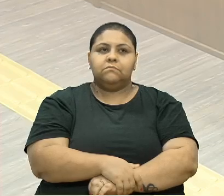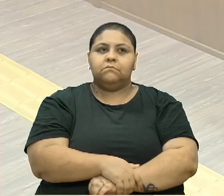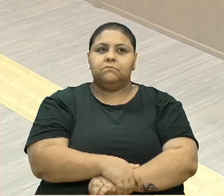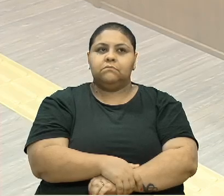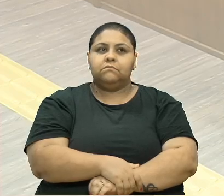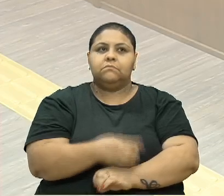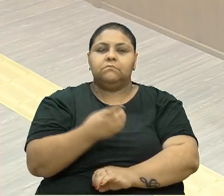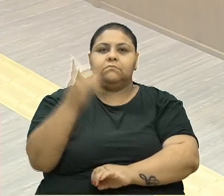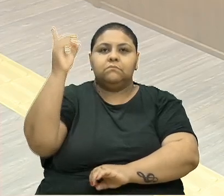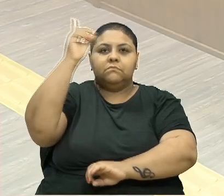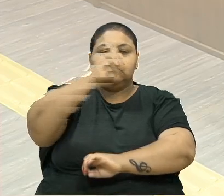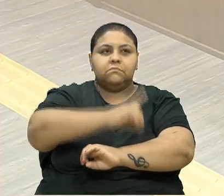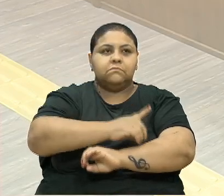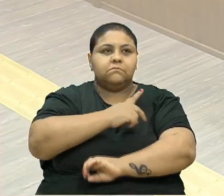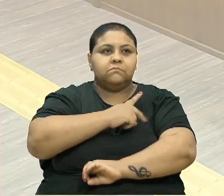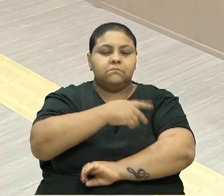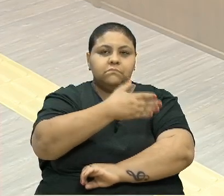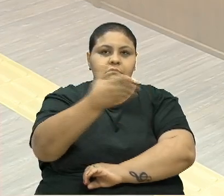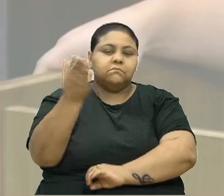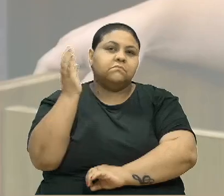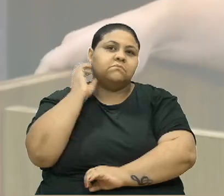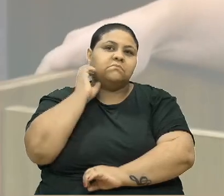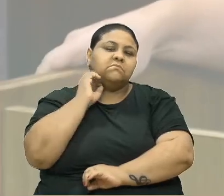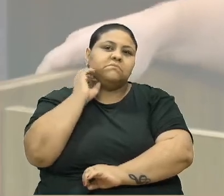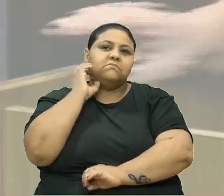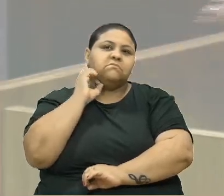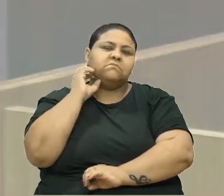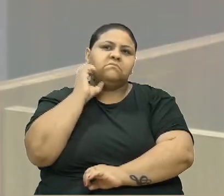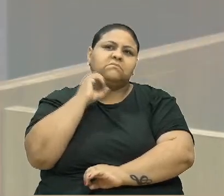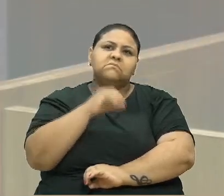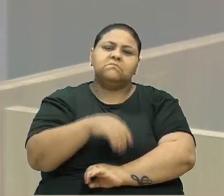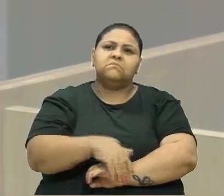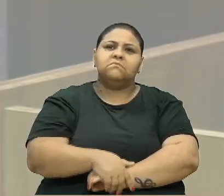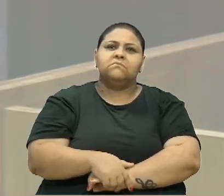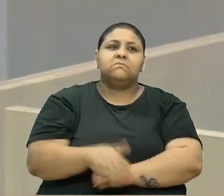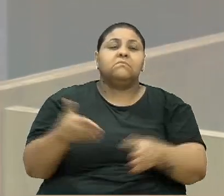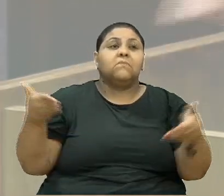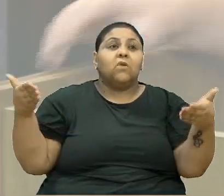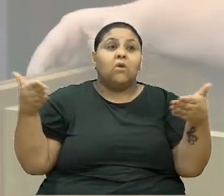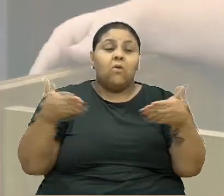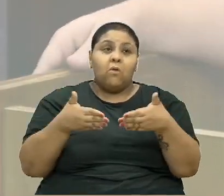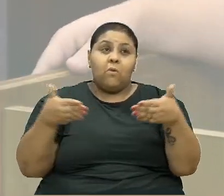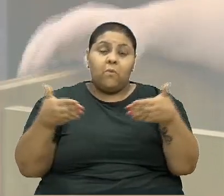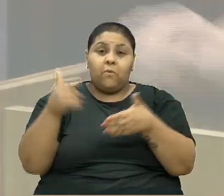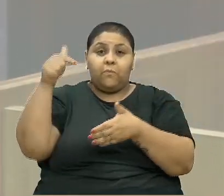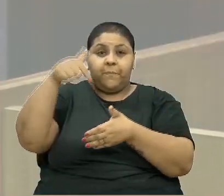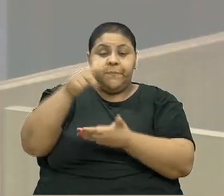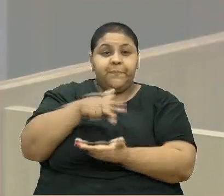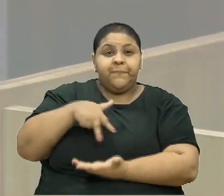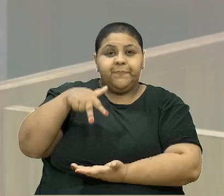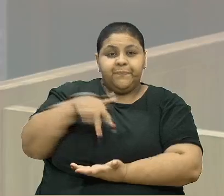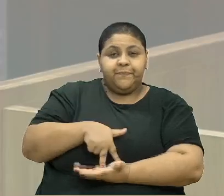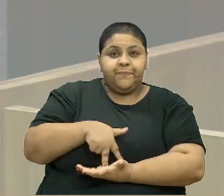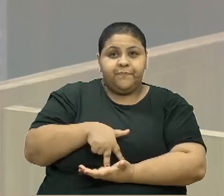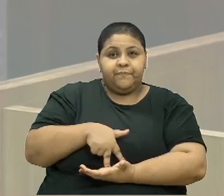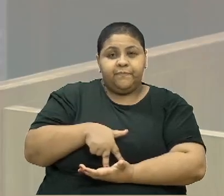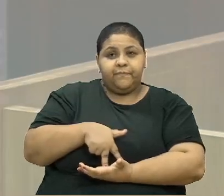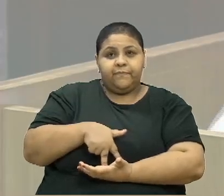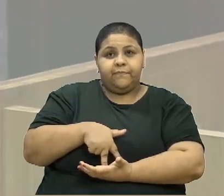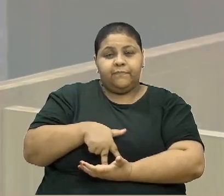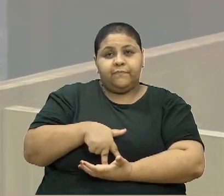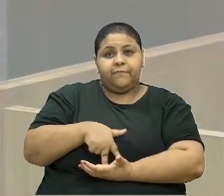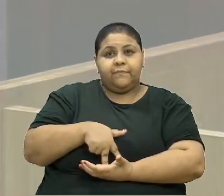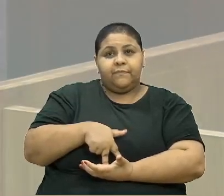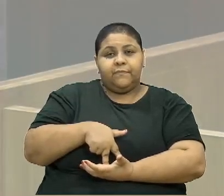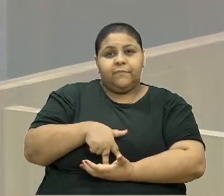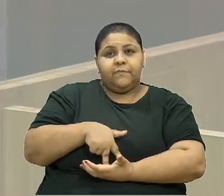Bom dia, senhora presidente, senhoras e senhores vereadores. Hoje veio essa tribuna a vereadora e presidente